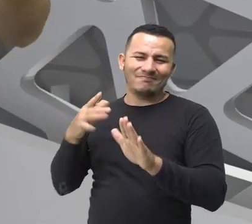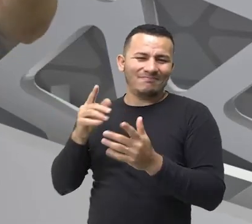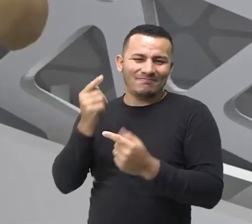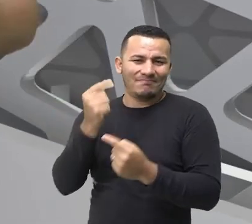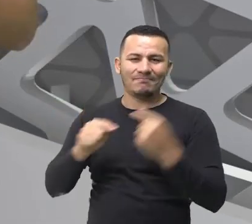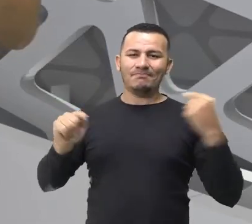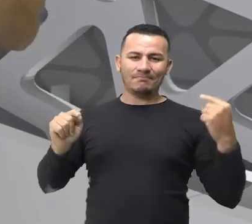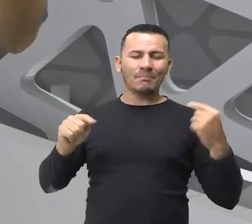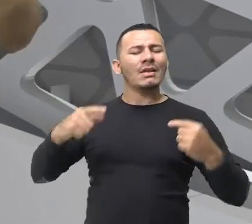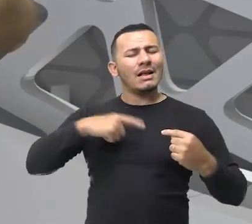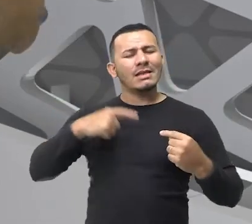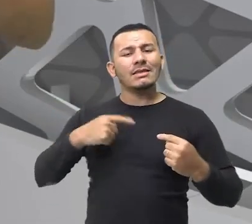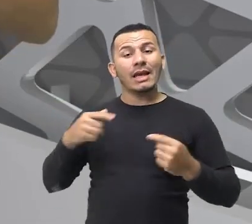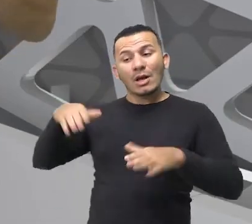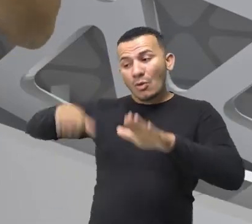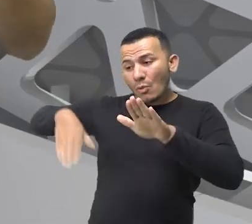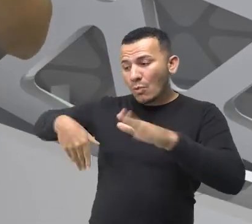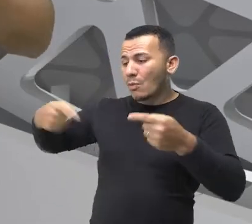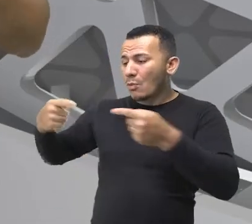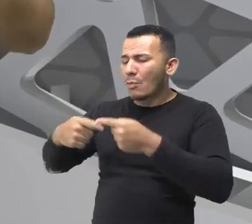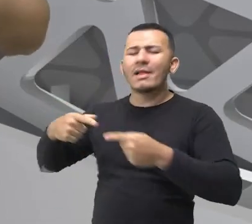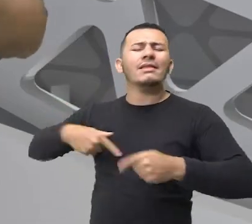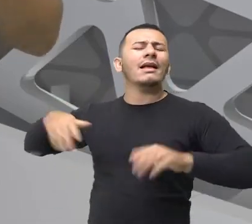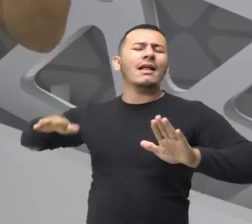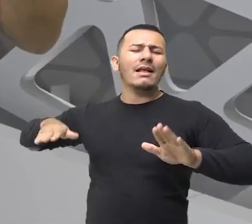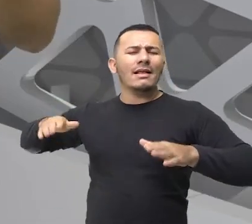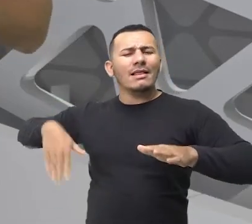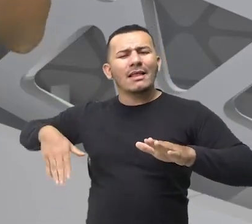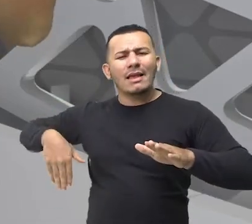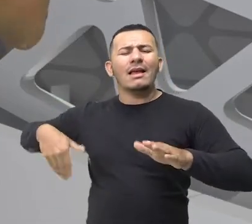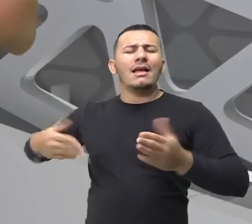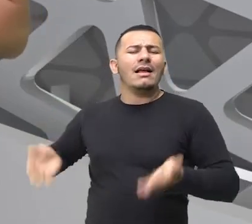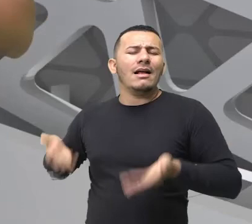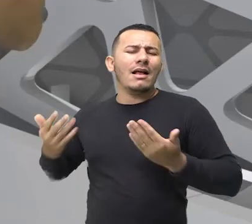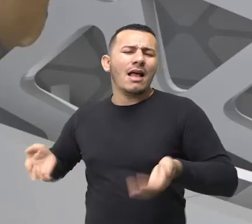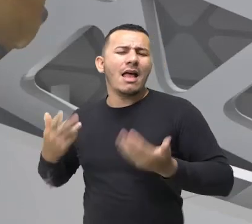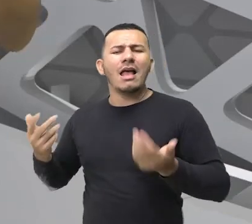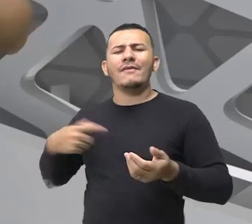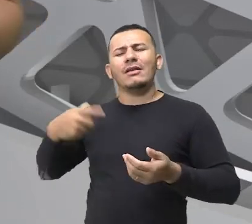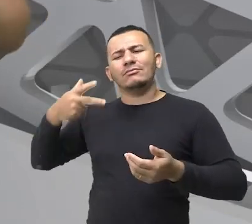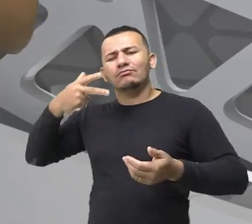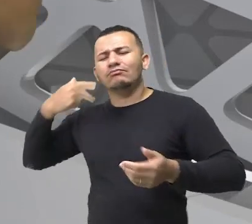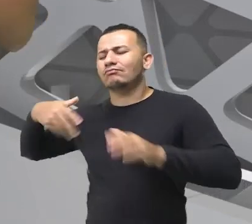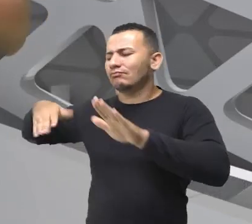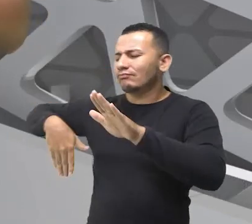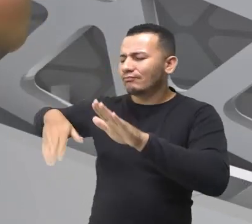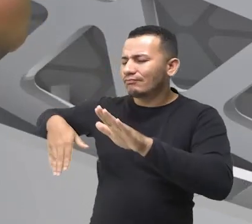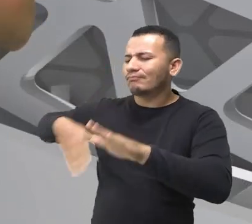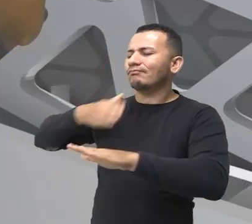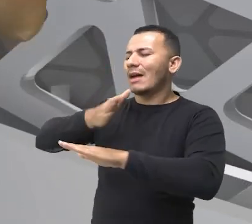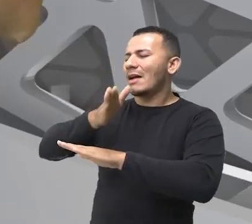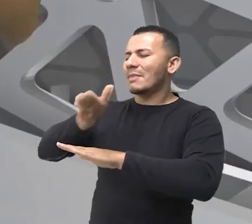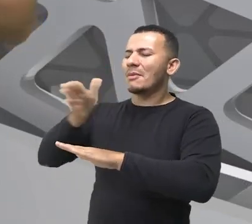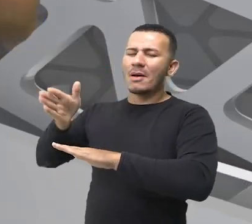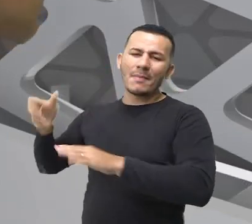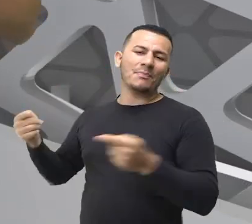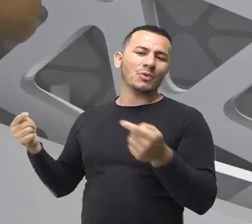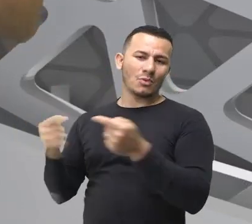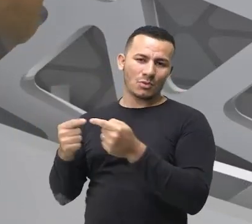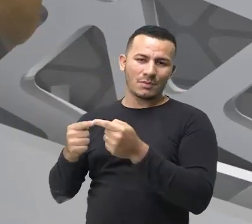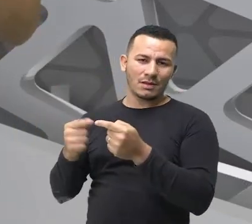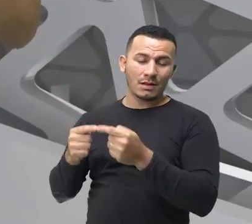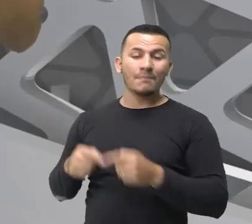percebo que existem roupas mais leves que são próprias roupas de banho para se tomar um banho de rio para ir à praia e observe que